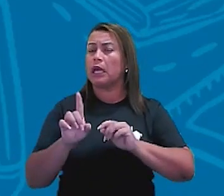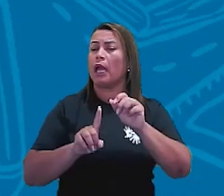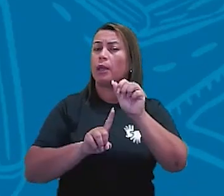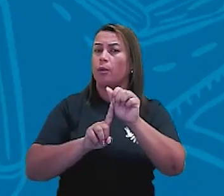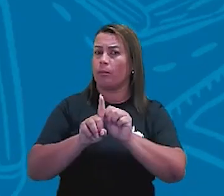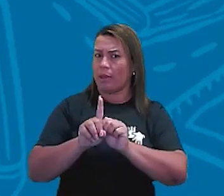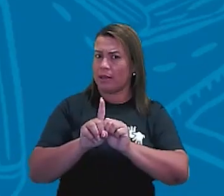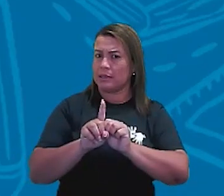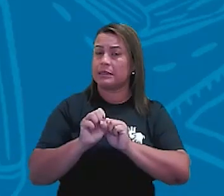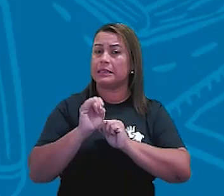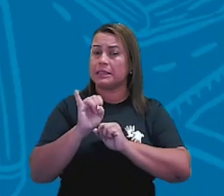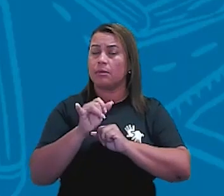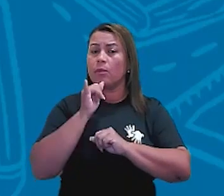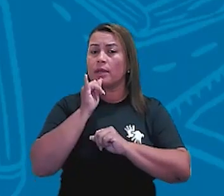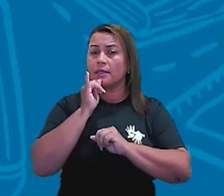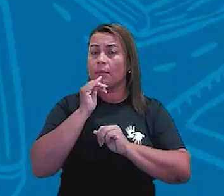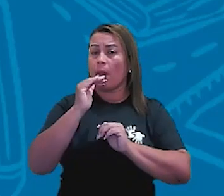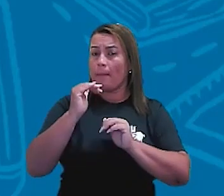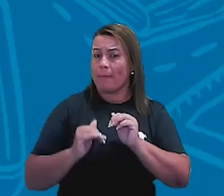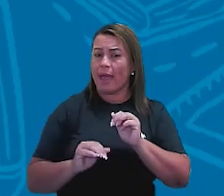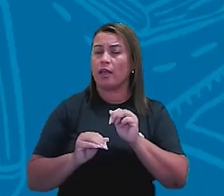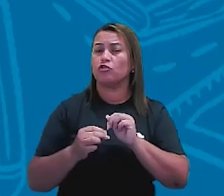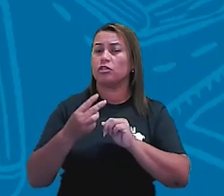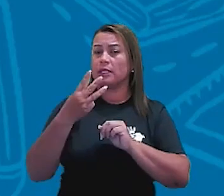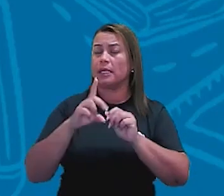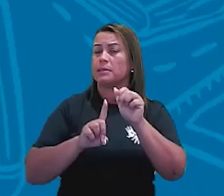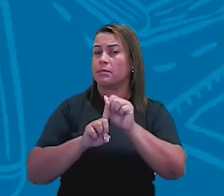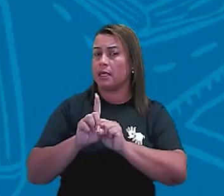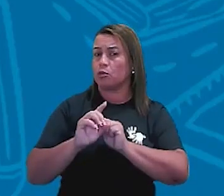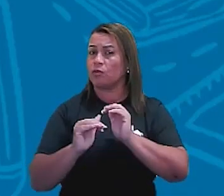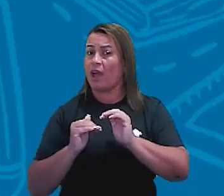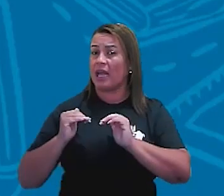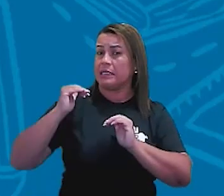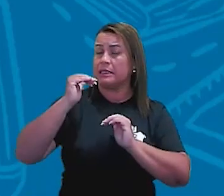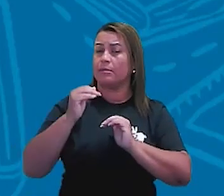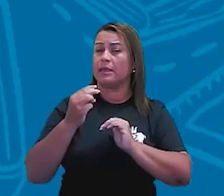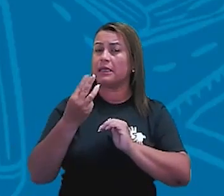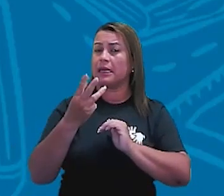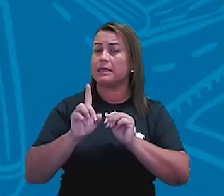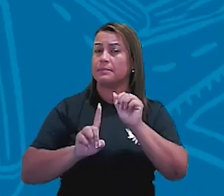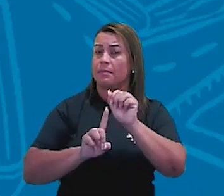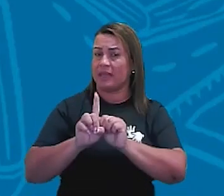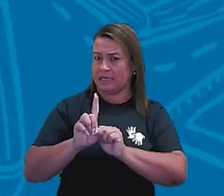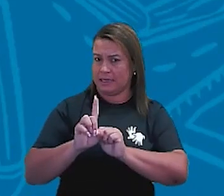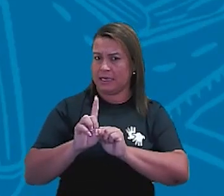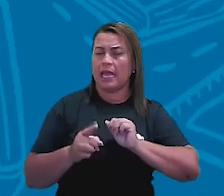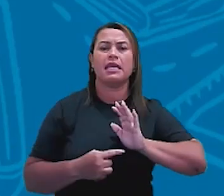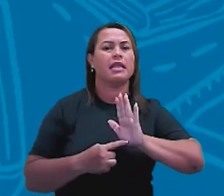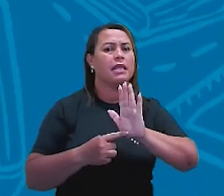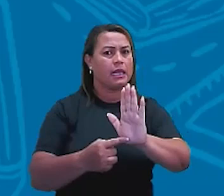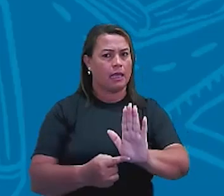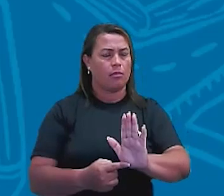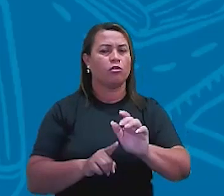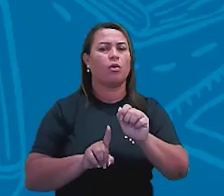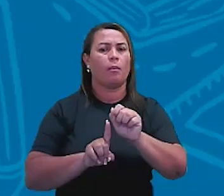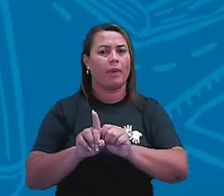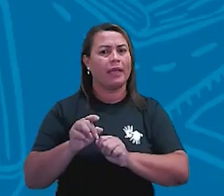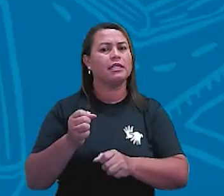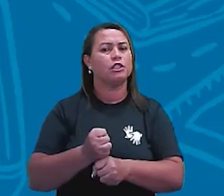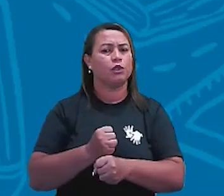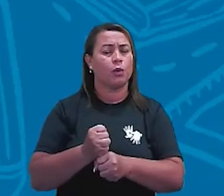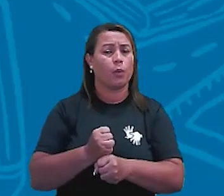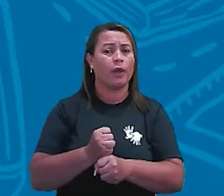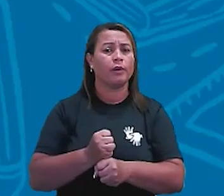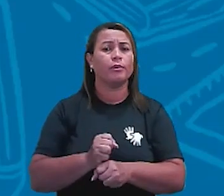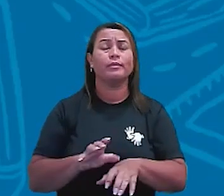abaixo de 3 meses, e quando for acima de 3 meses, esse prazo de validade geralmente é apresentado como um mês e um ano, certo?